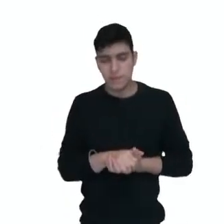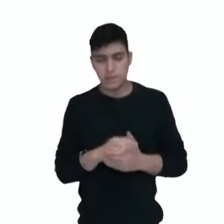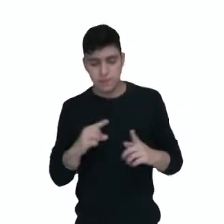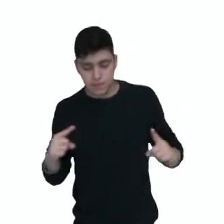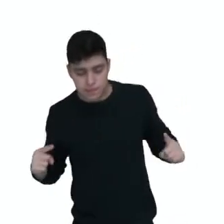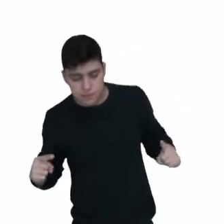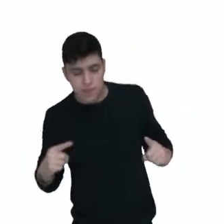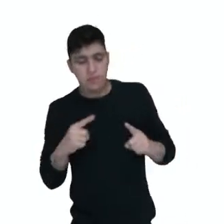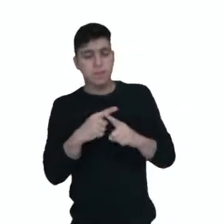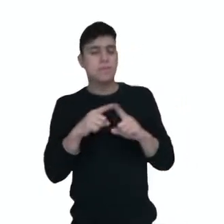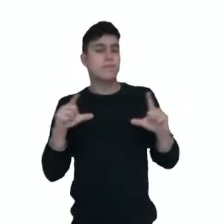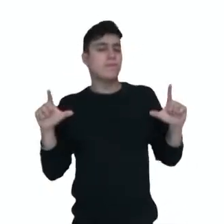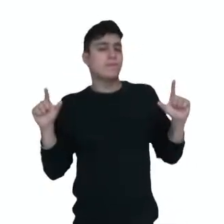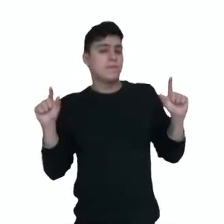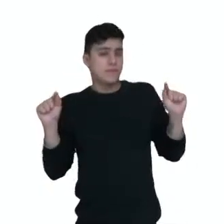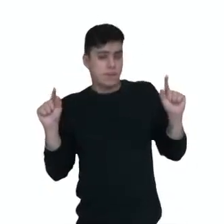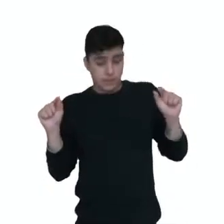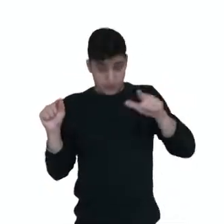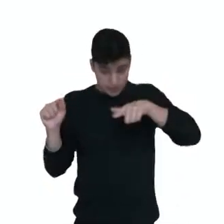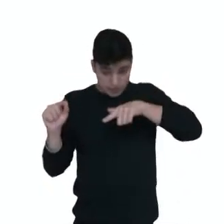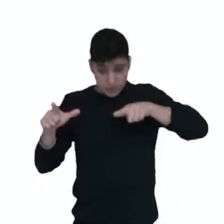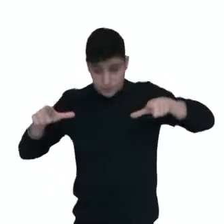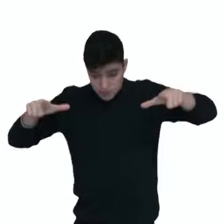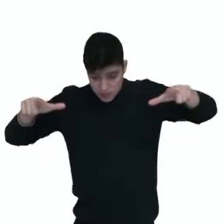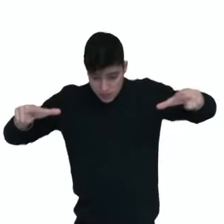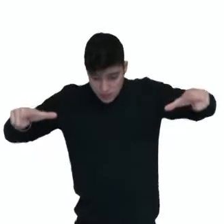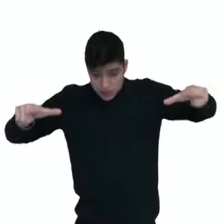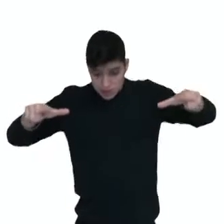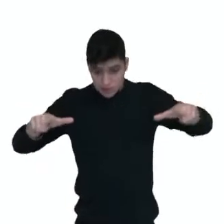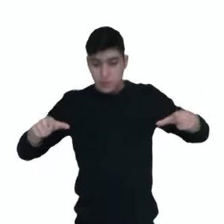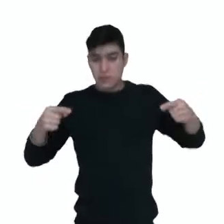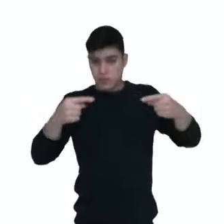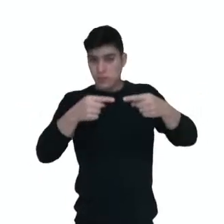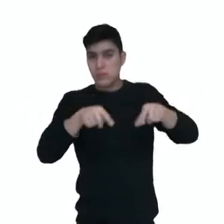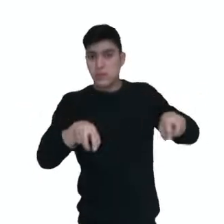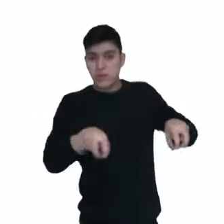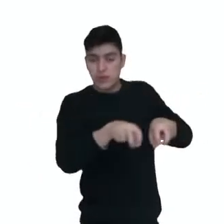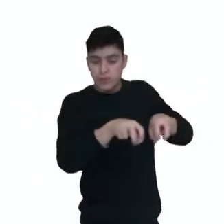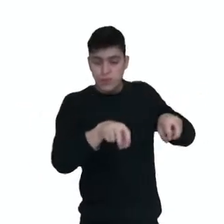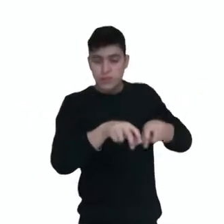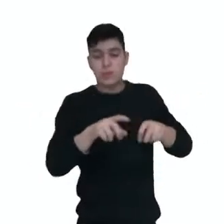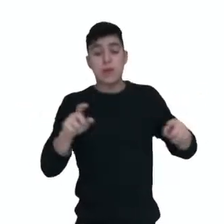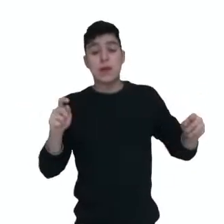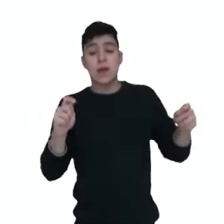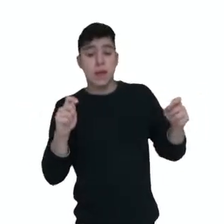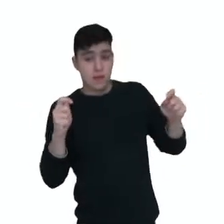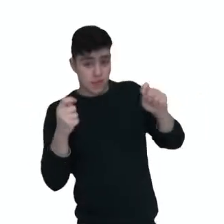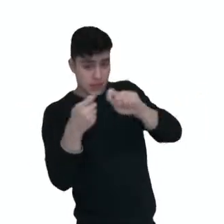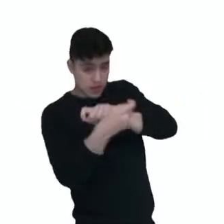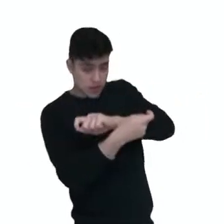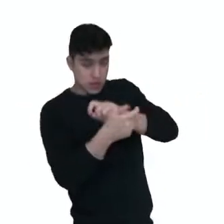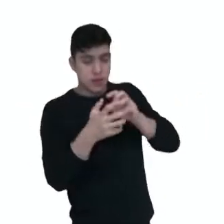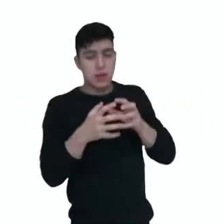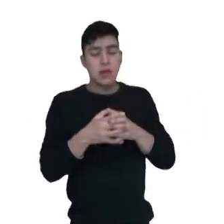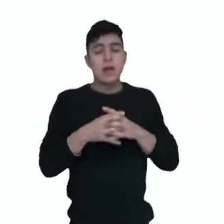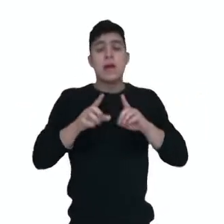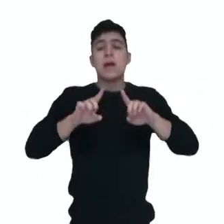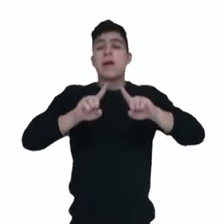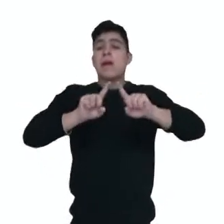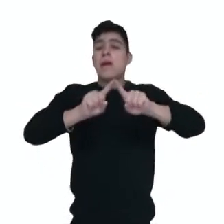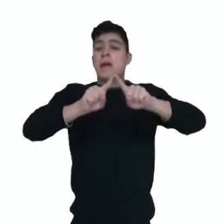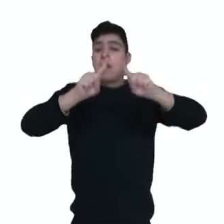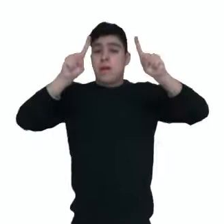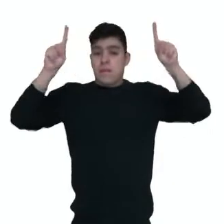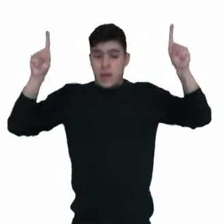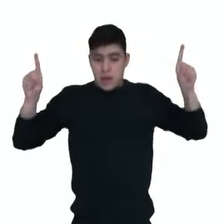partidas são em quadra de futsal, tá? Adaptada, mas desde os